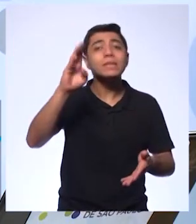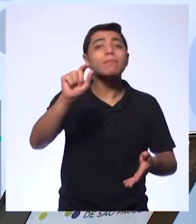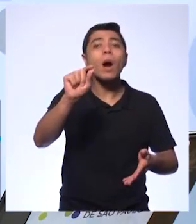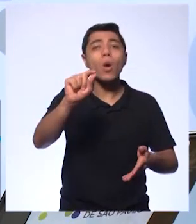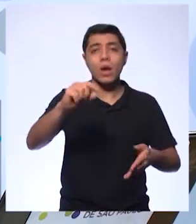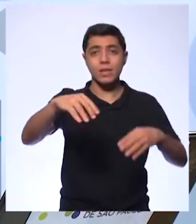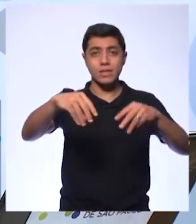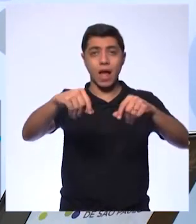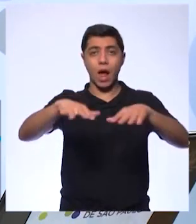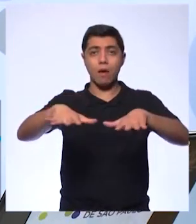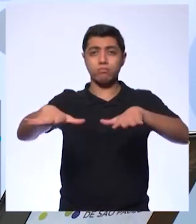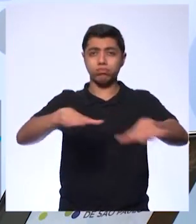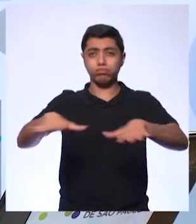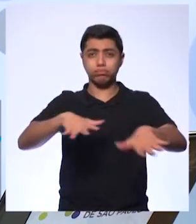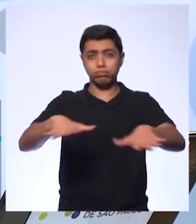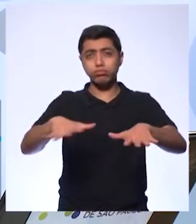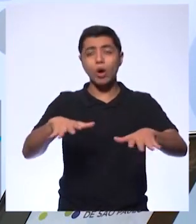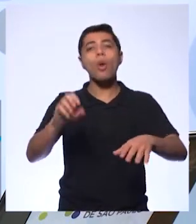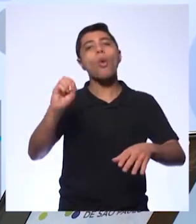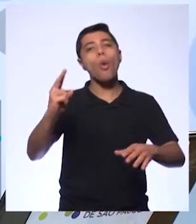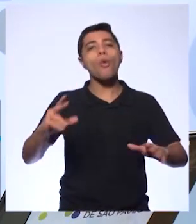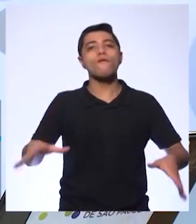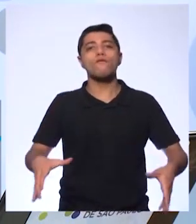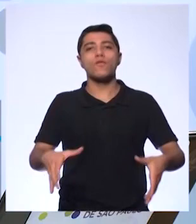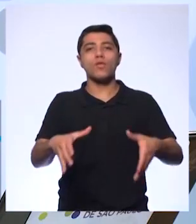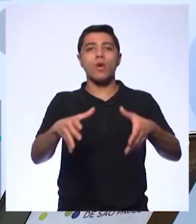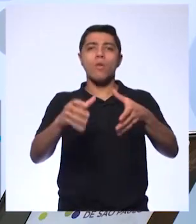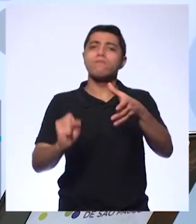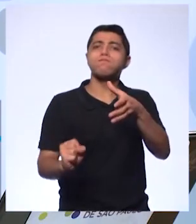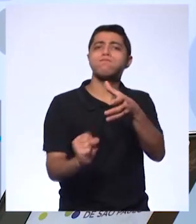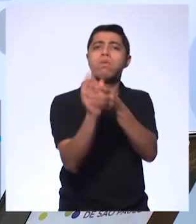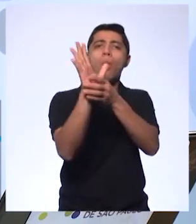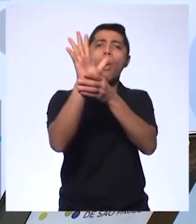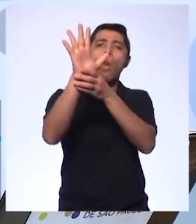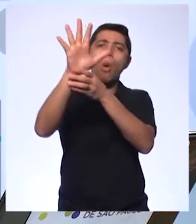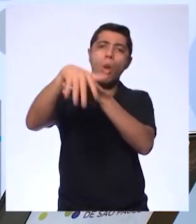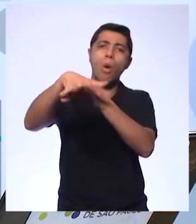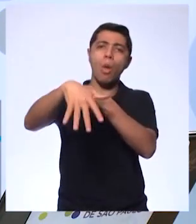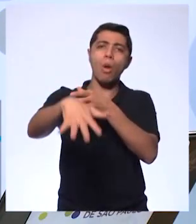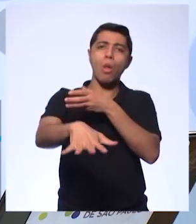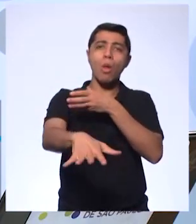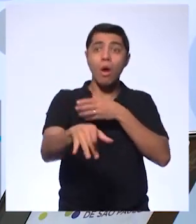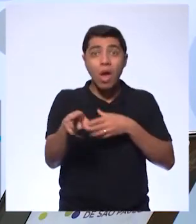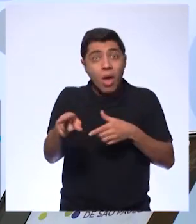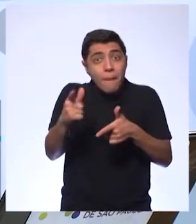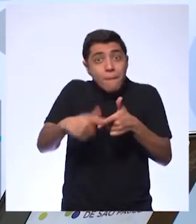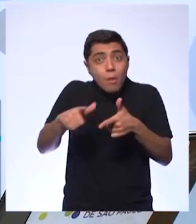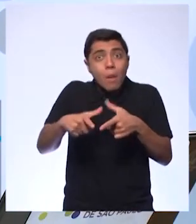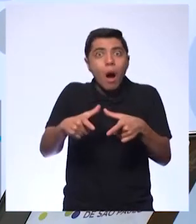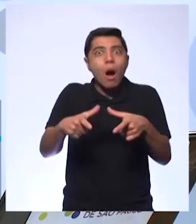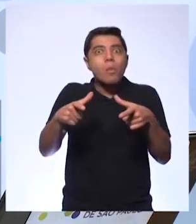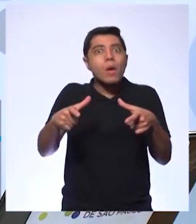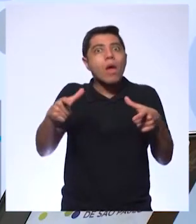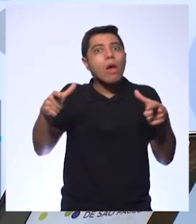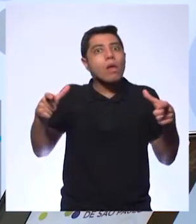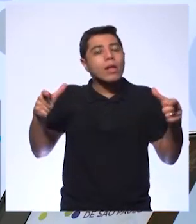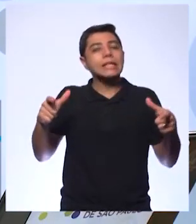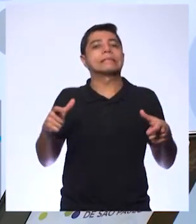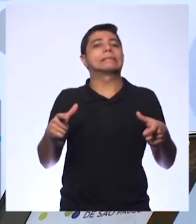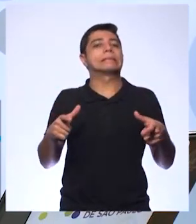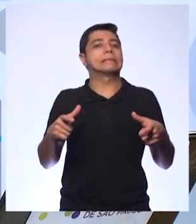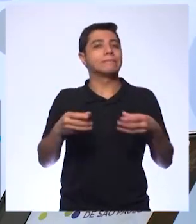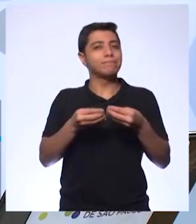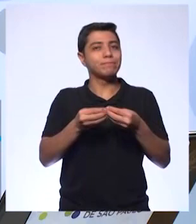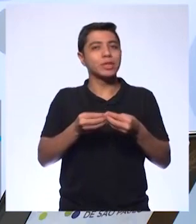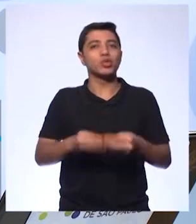de vulcanismo, cada vez mais estão aumentando no nosso planeta, o que gera um prejuízo não só material,